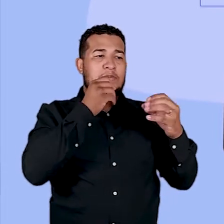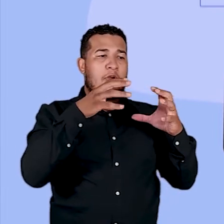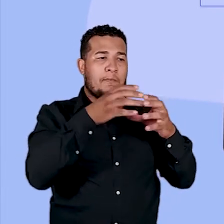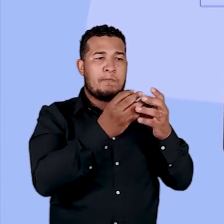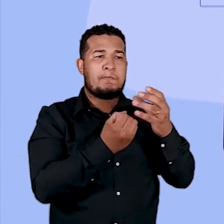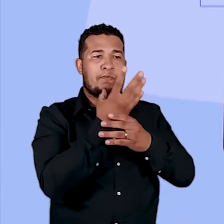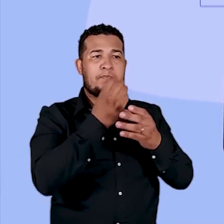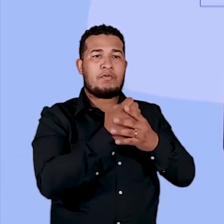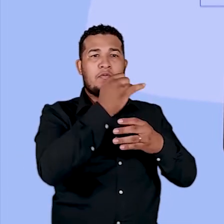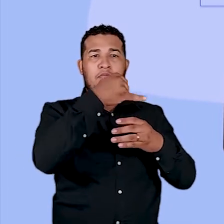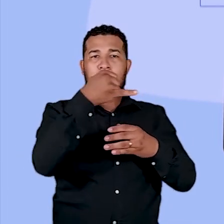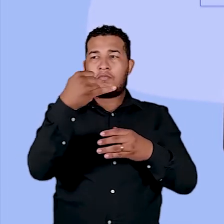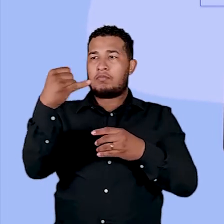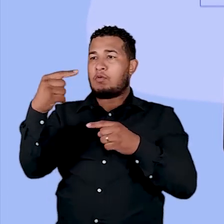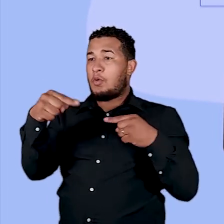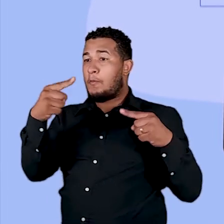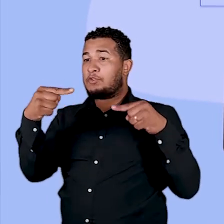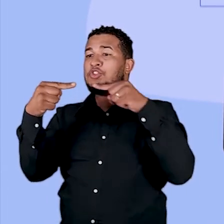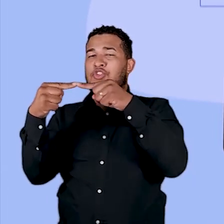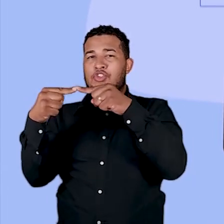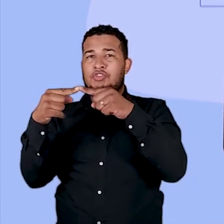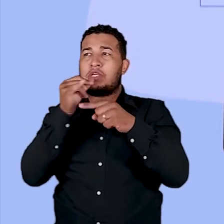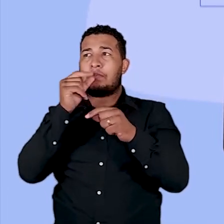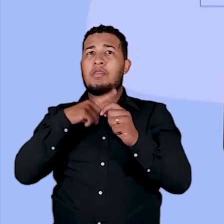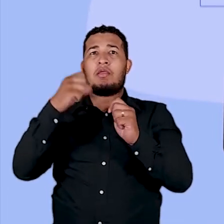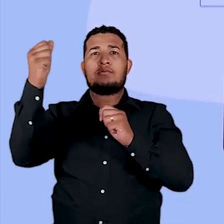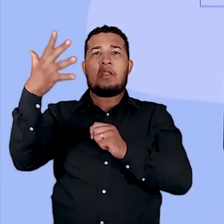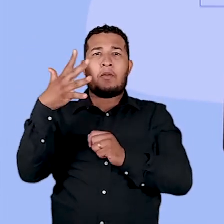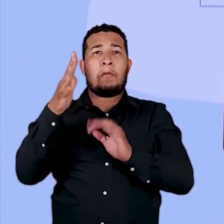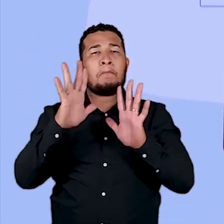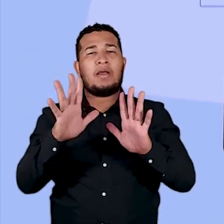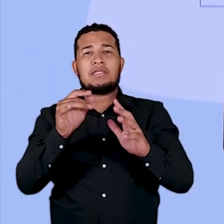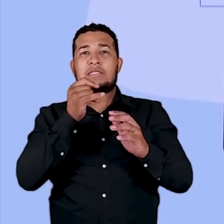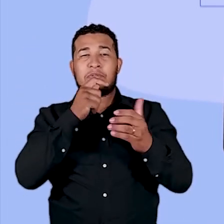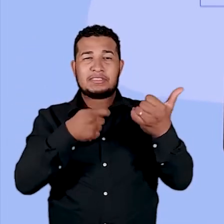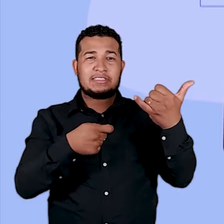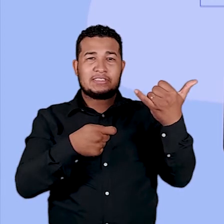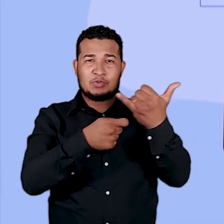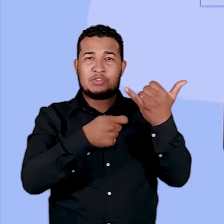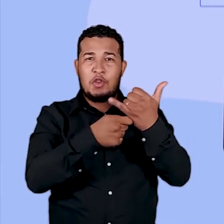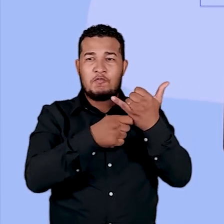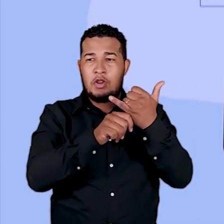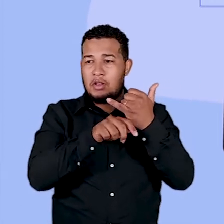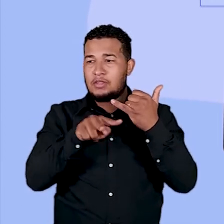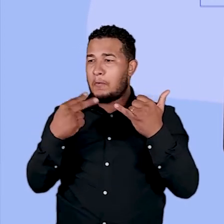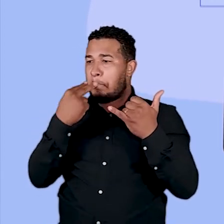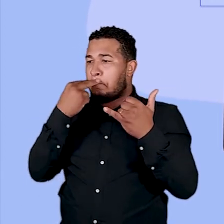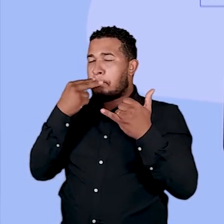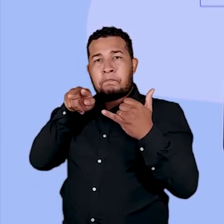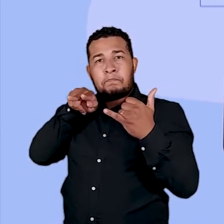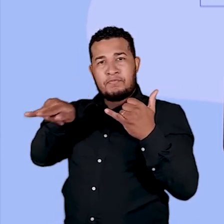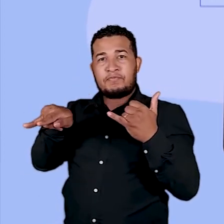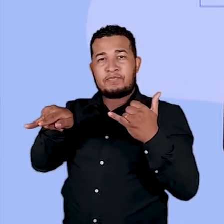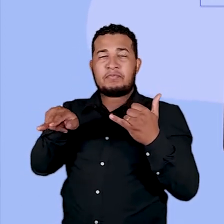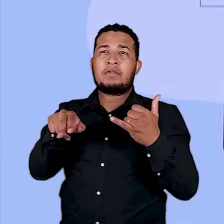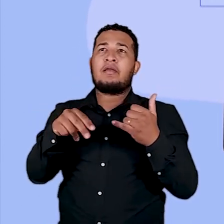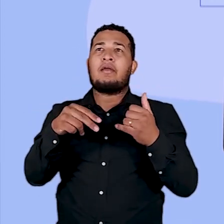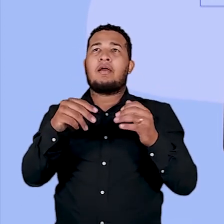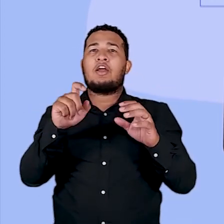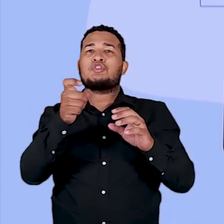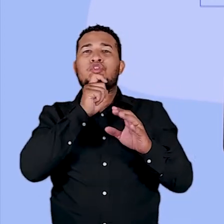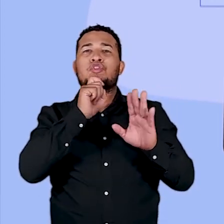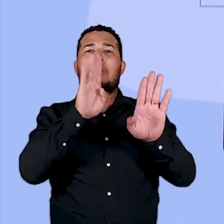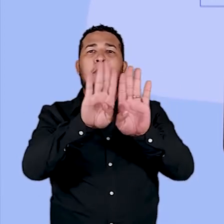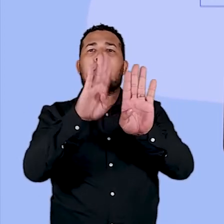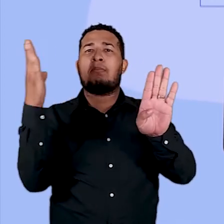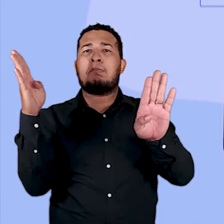uma carga, a gente vai falar que é a carga. Ali uma lâmpada, mas poderia ser o seu celular carregando, um computador, uma geladeira,